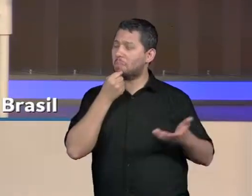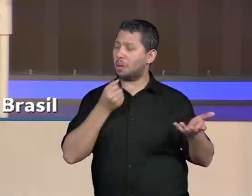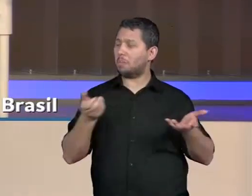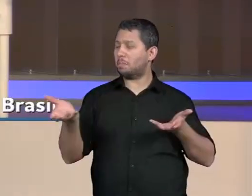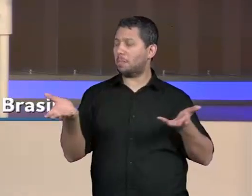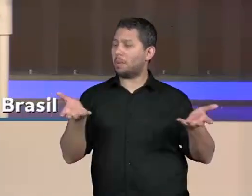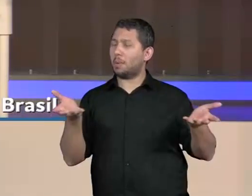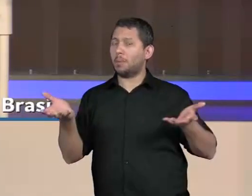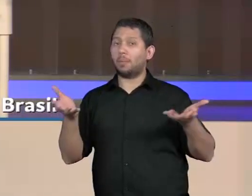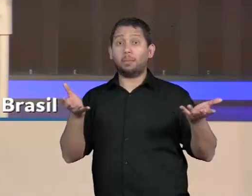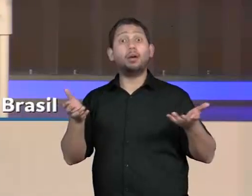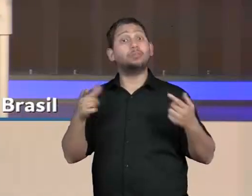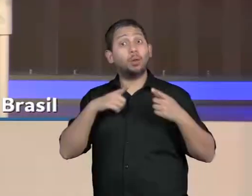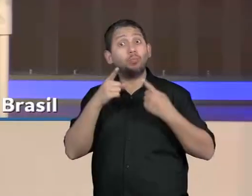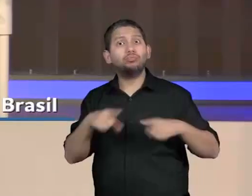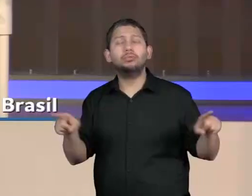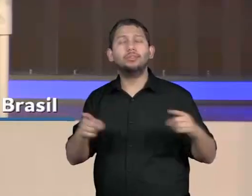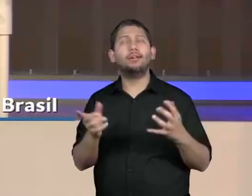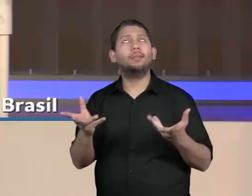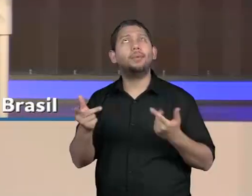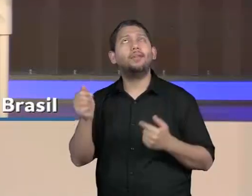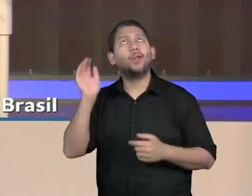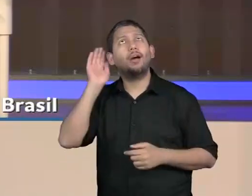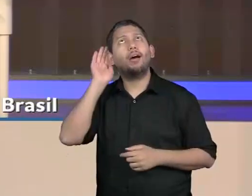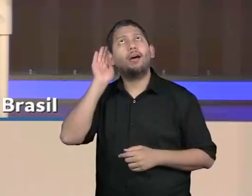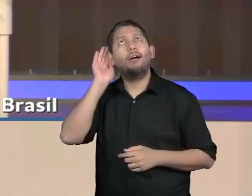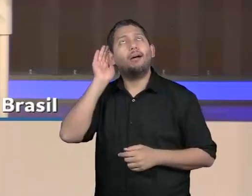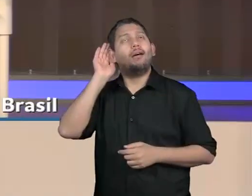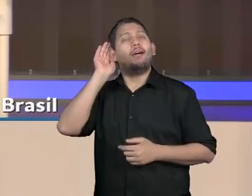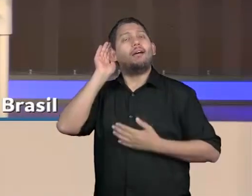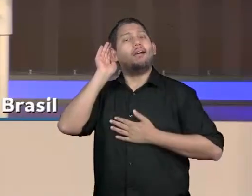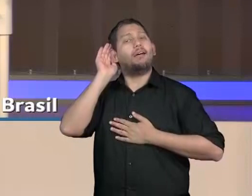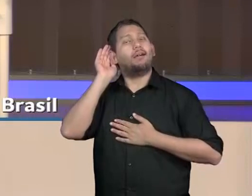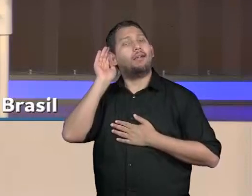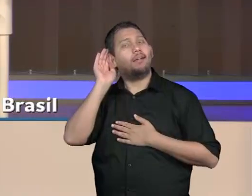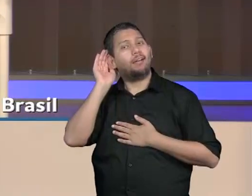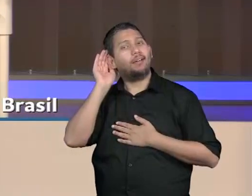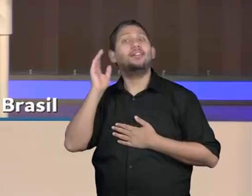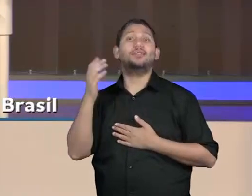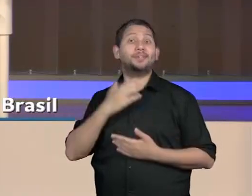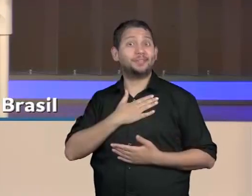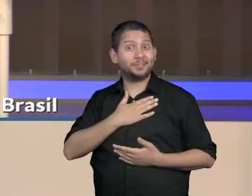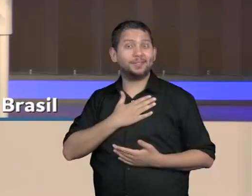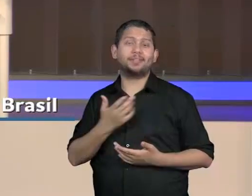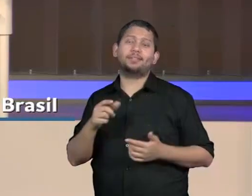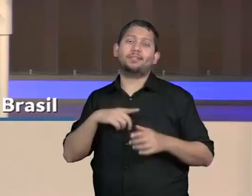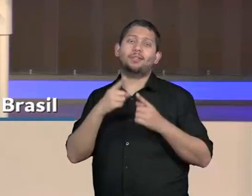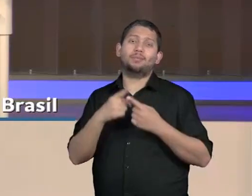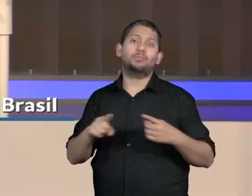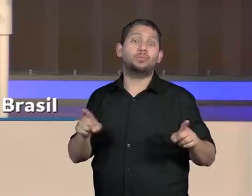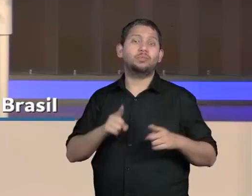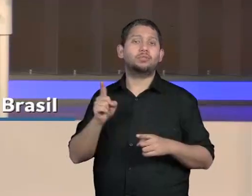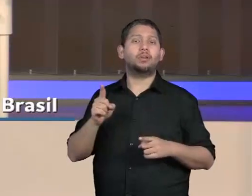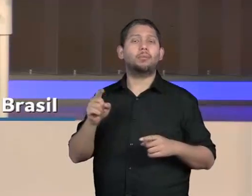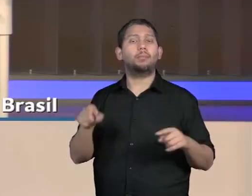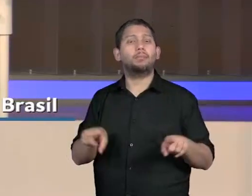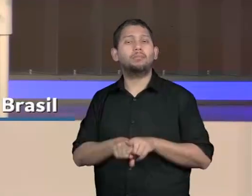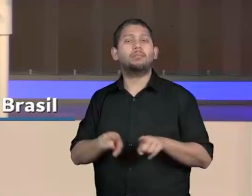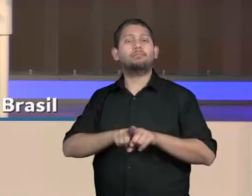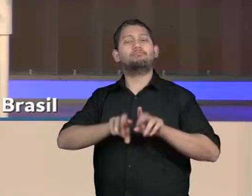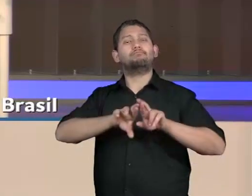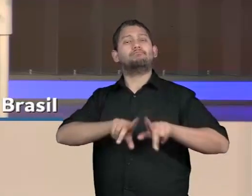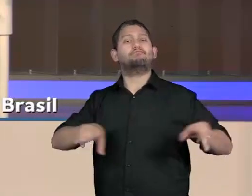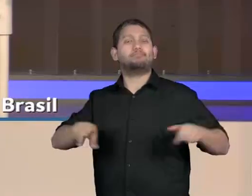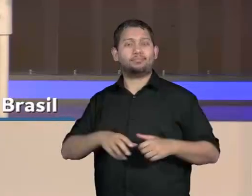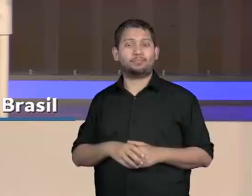Elas vinham aí trazendo as músicas, as mais tocadas, algumas ali que eles escolhiam. E os